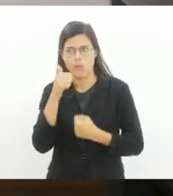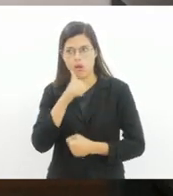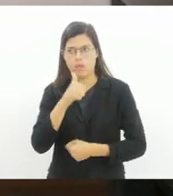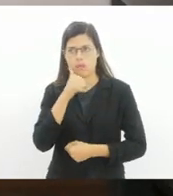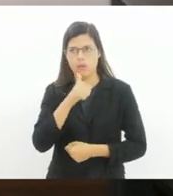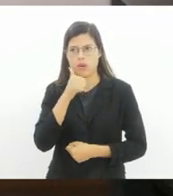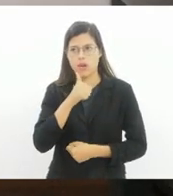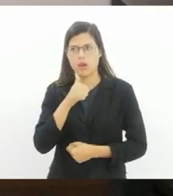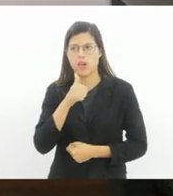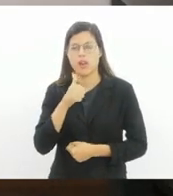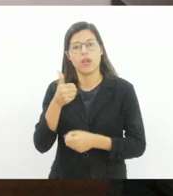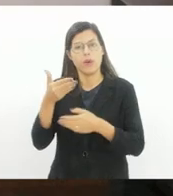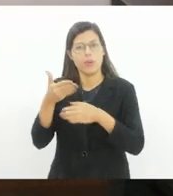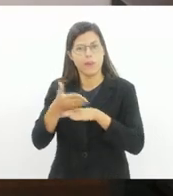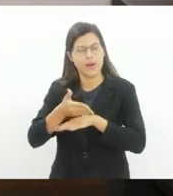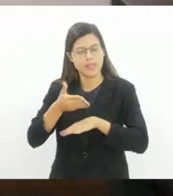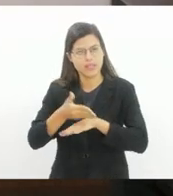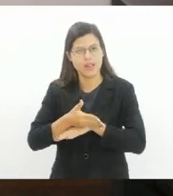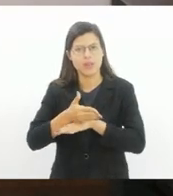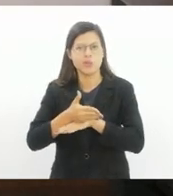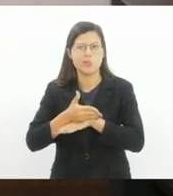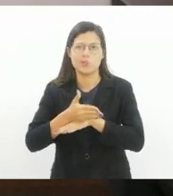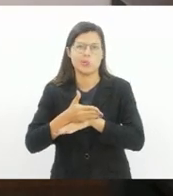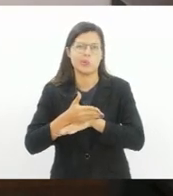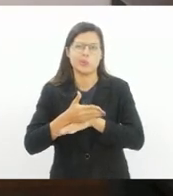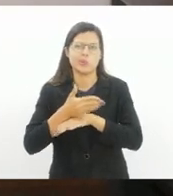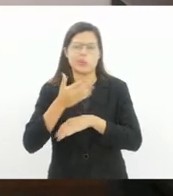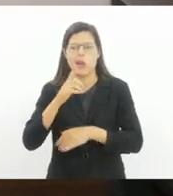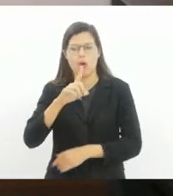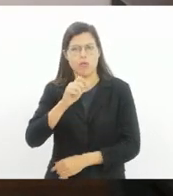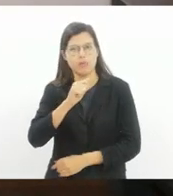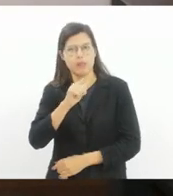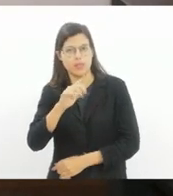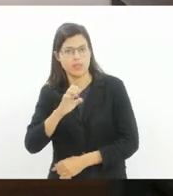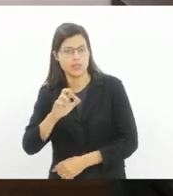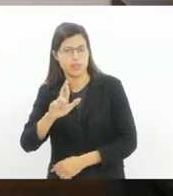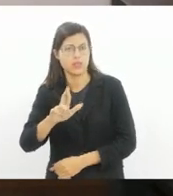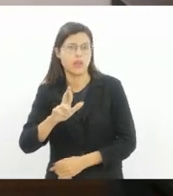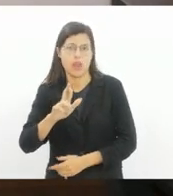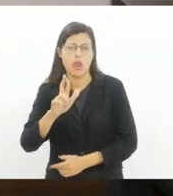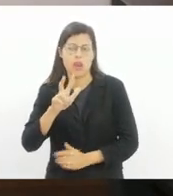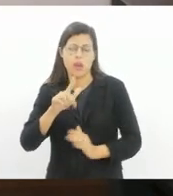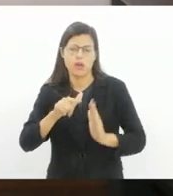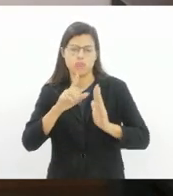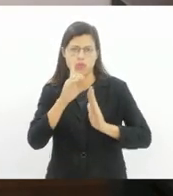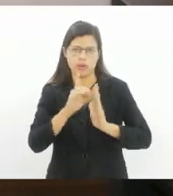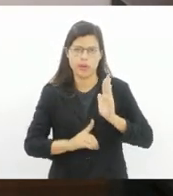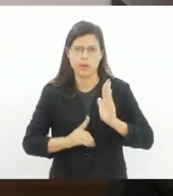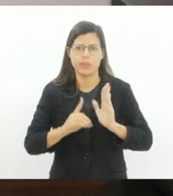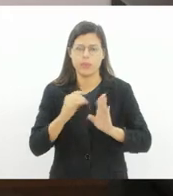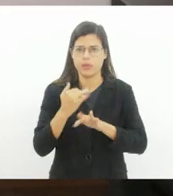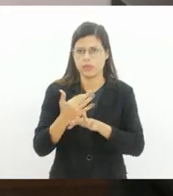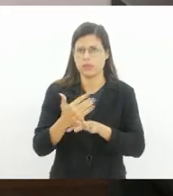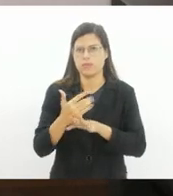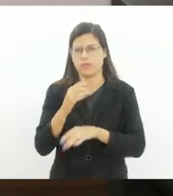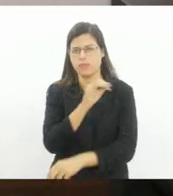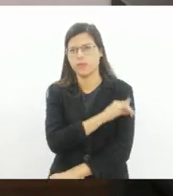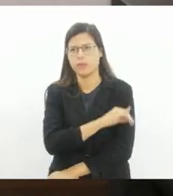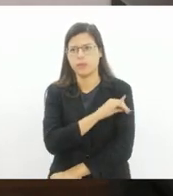O acesso ao lazer é um direito de todas as pessoas, e o município do Rio de Janeiro, como essa cidade